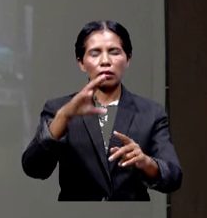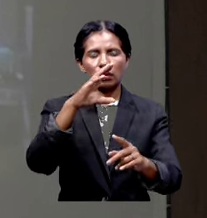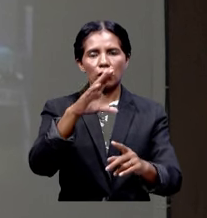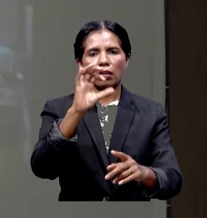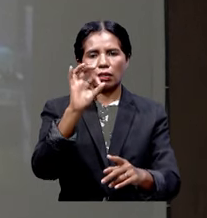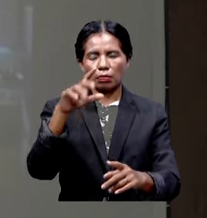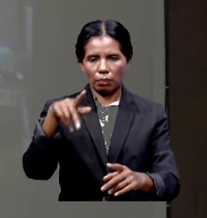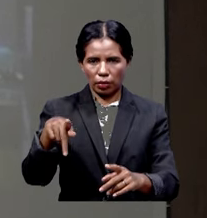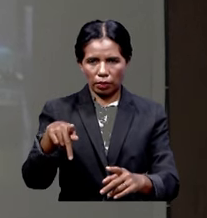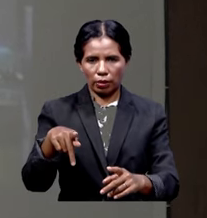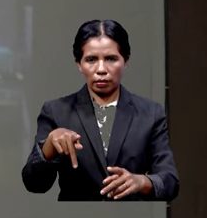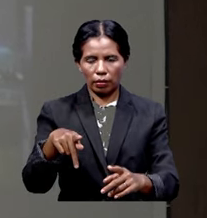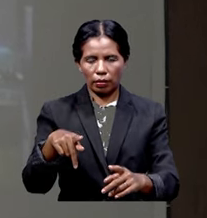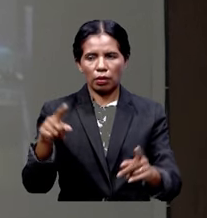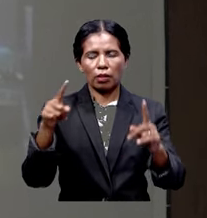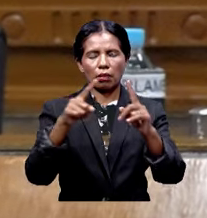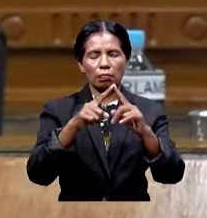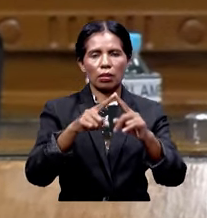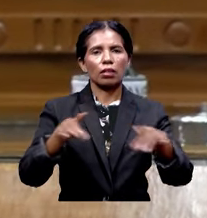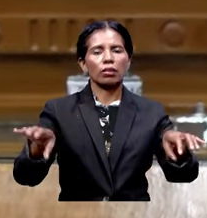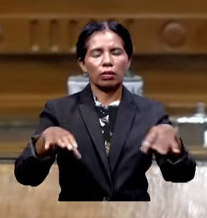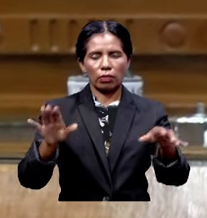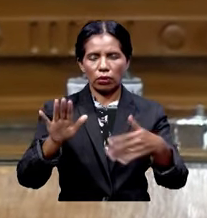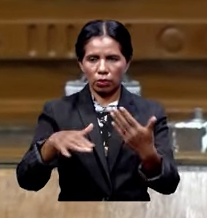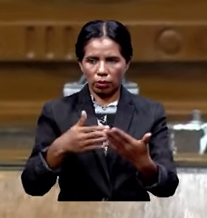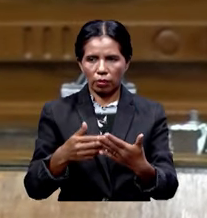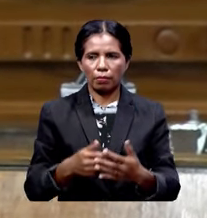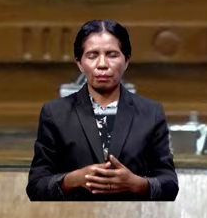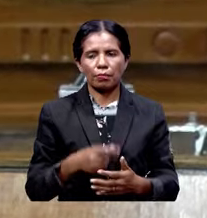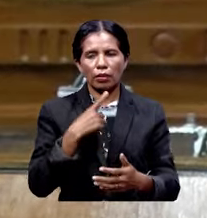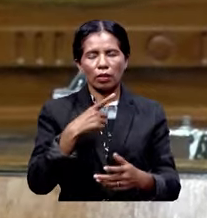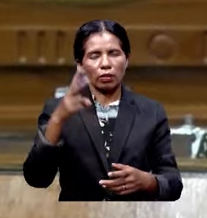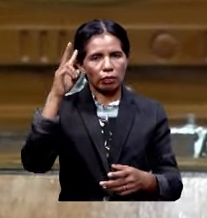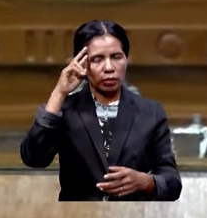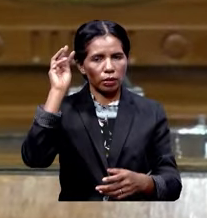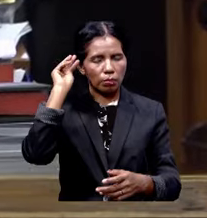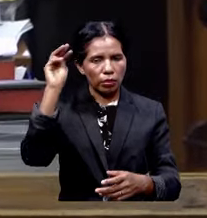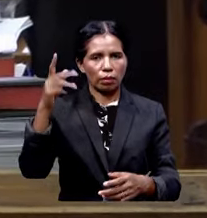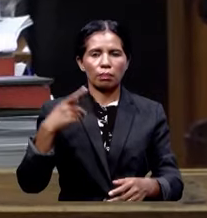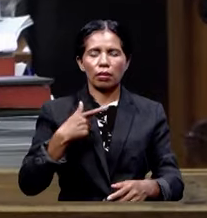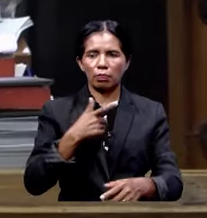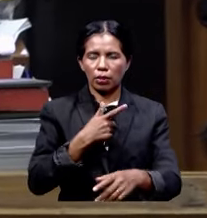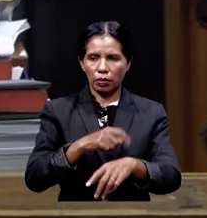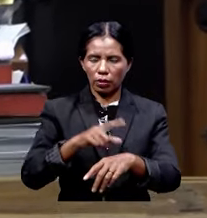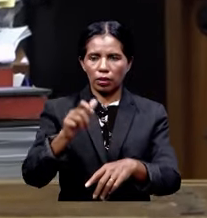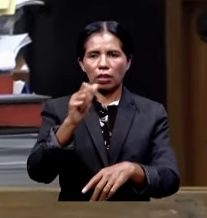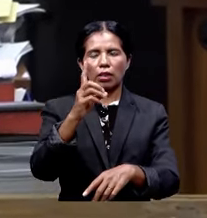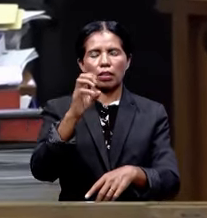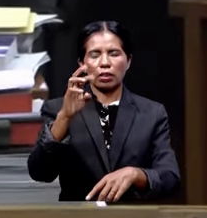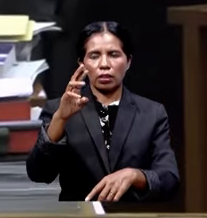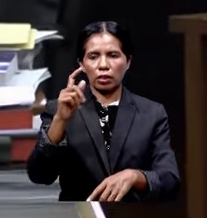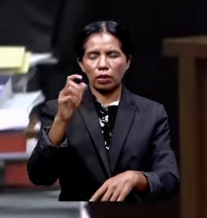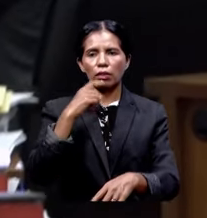comissão função pública ba vaga sira. A tamba questão ne vice-ministro assunto parlamentar Adérito Hugo da Costa